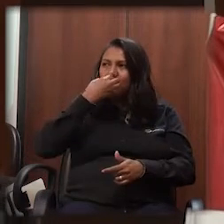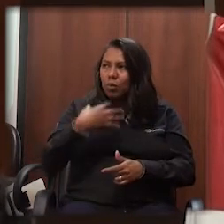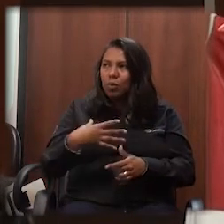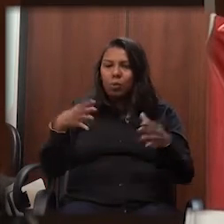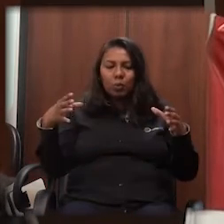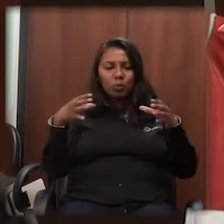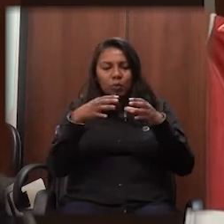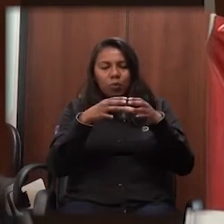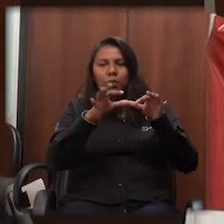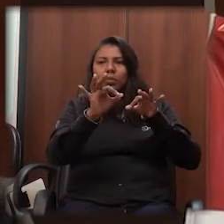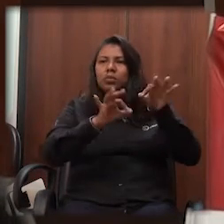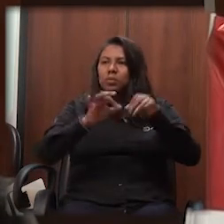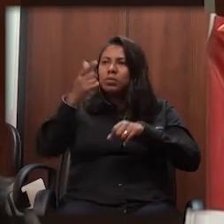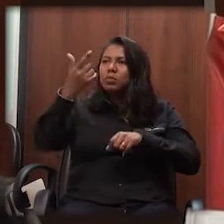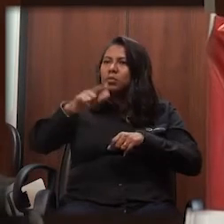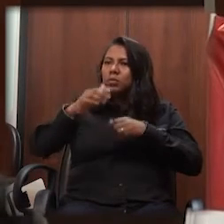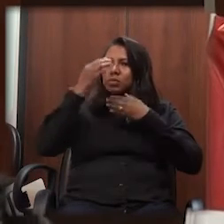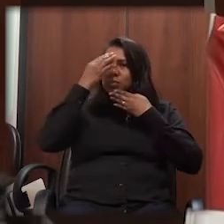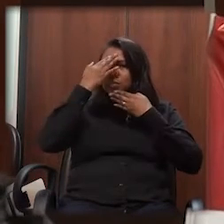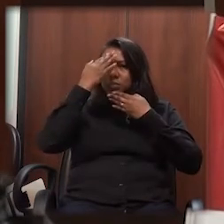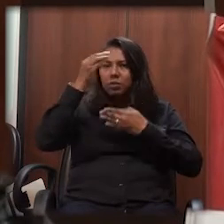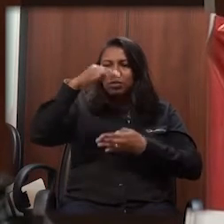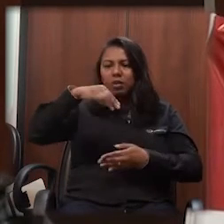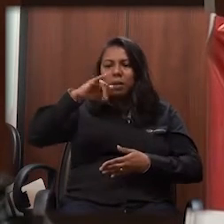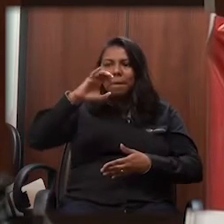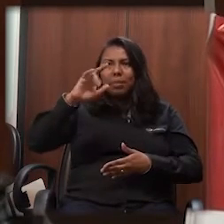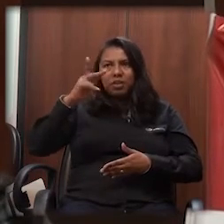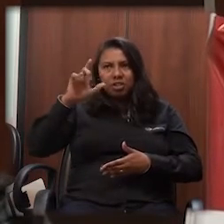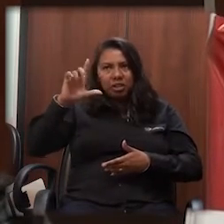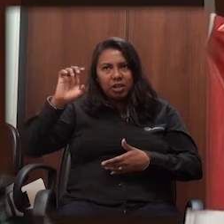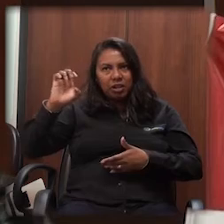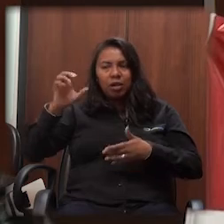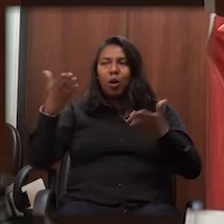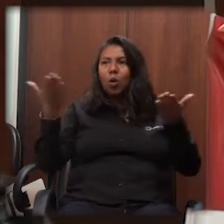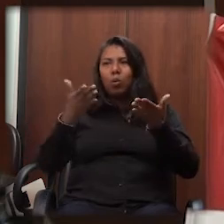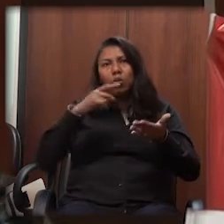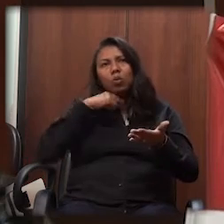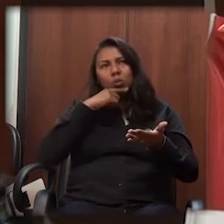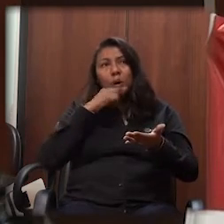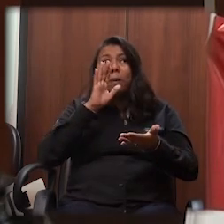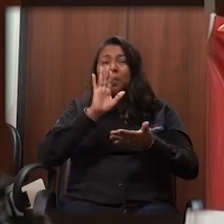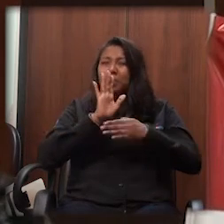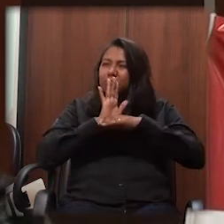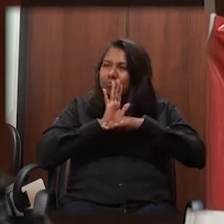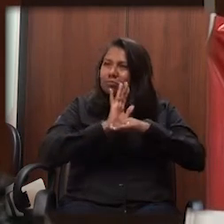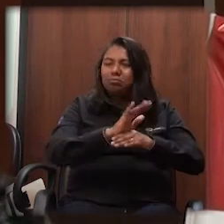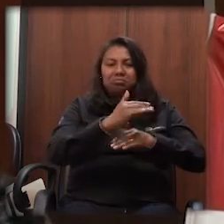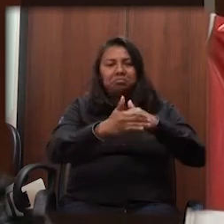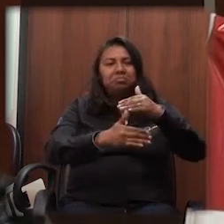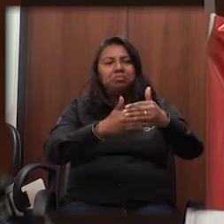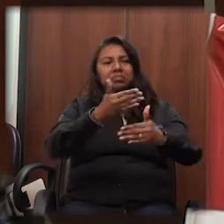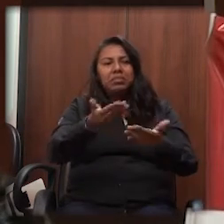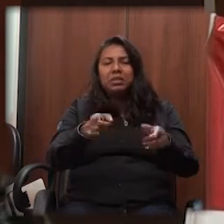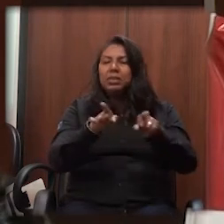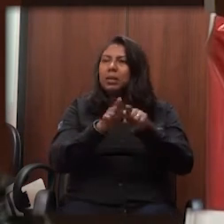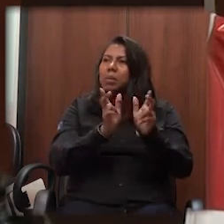coletiva. Ali, mais uma vez, eu quero agradecer a Michele, que não pôde estar aqui, mas que colaborou muito com esse processo, tanto quanto a comissão, a